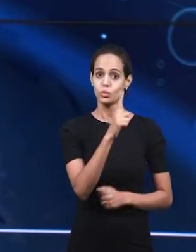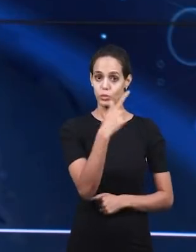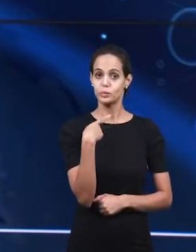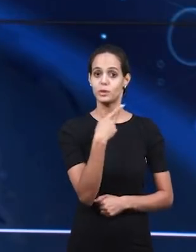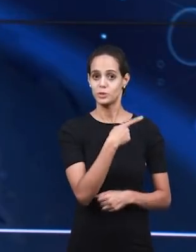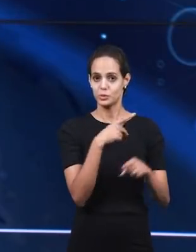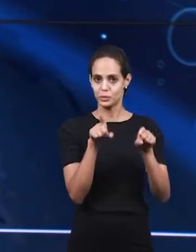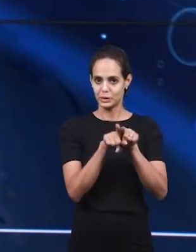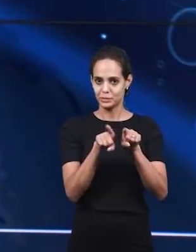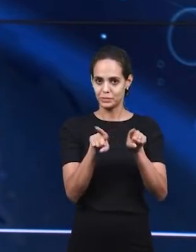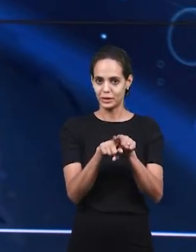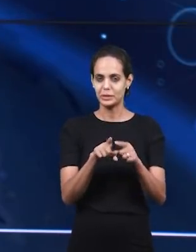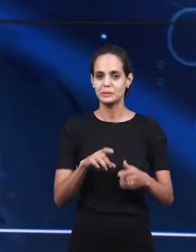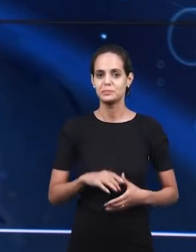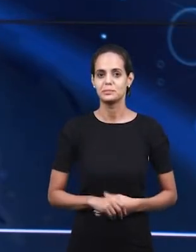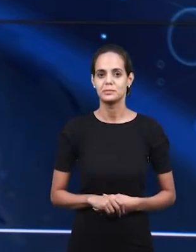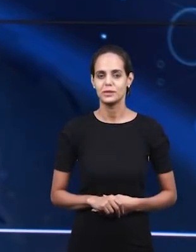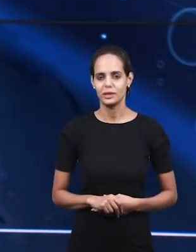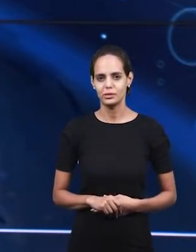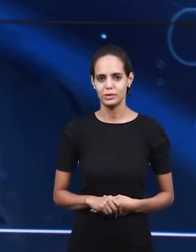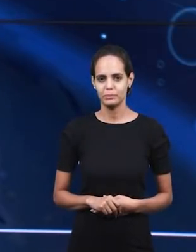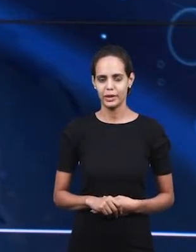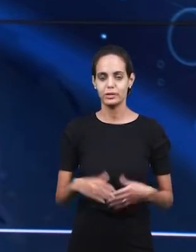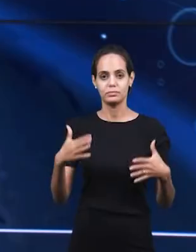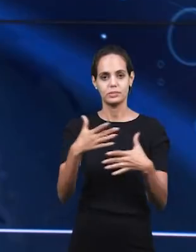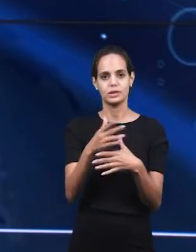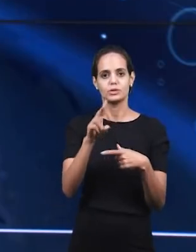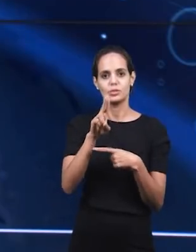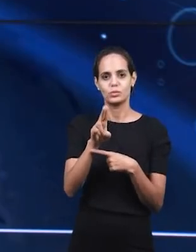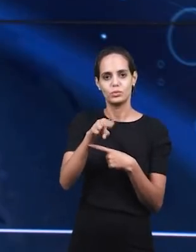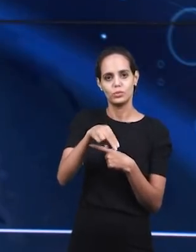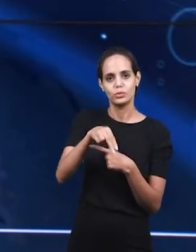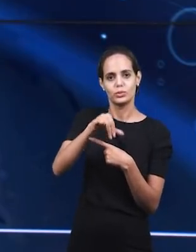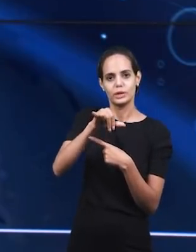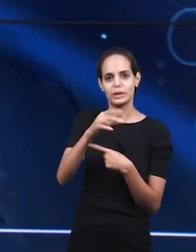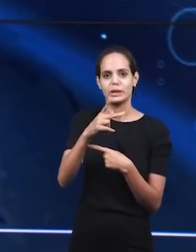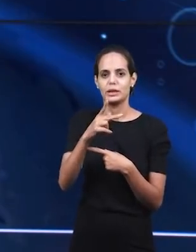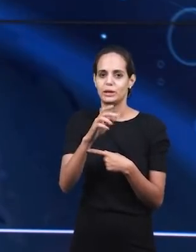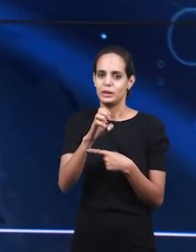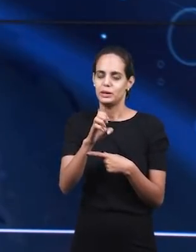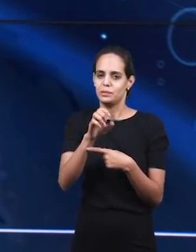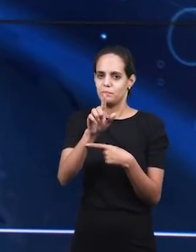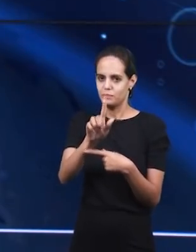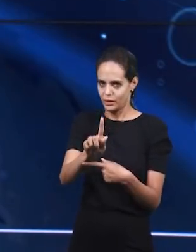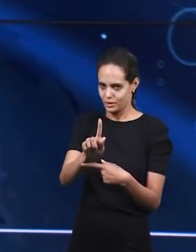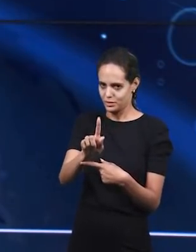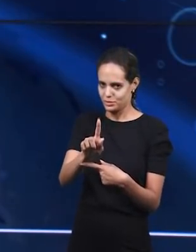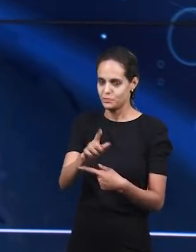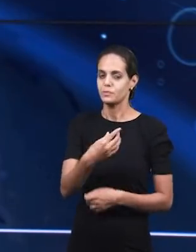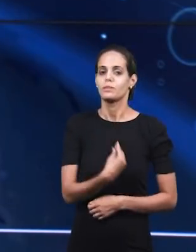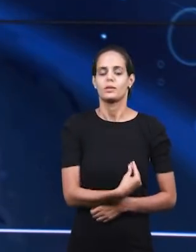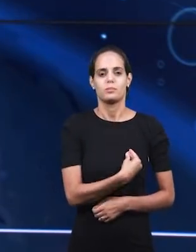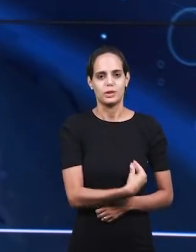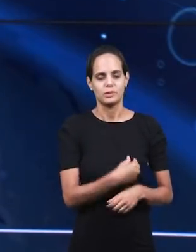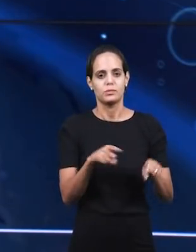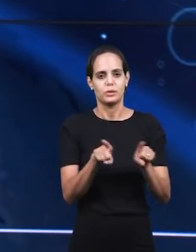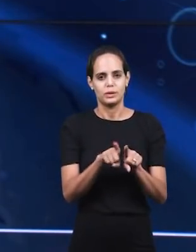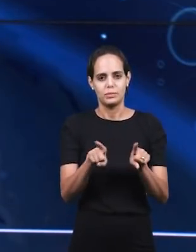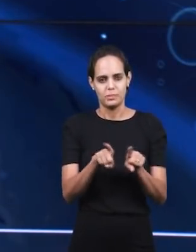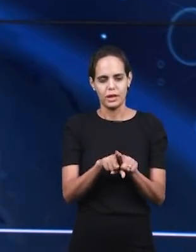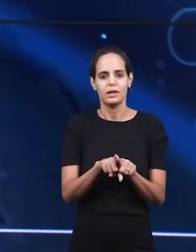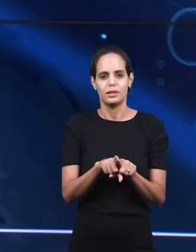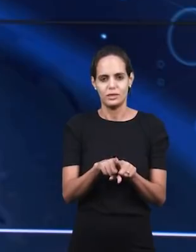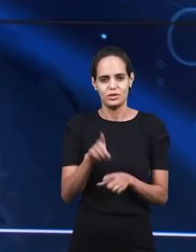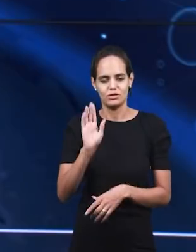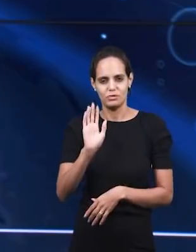de Winnipeg, porque Winnipeg foi uma cidade que participou recentemente de testemunhos da Escola Bíblica Dominical, onde